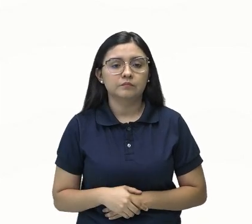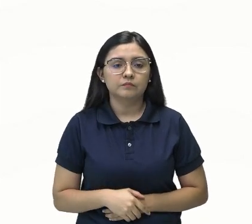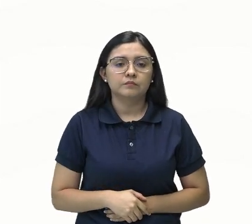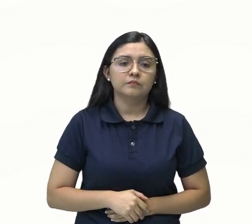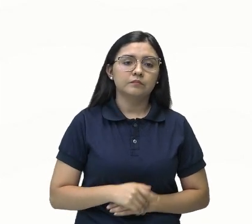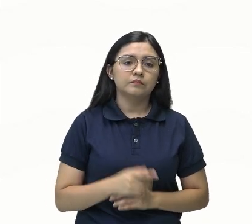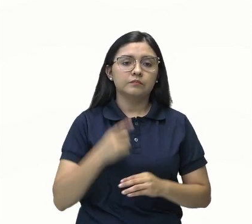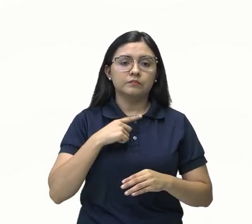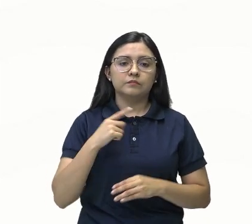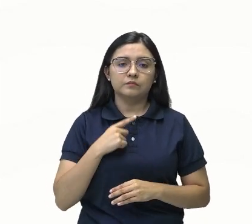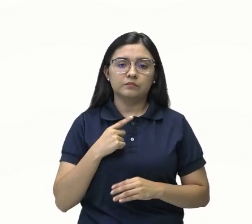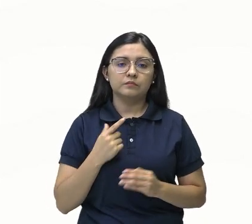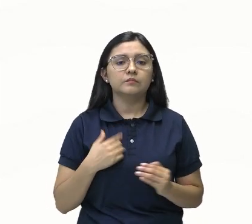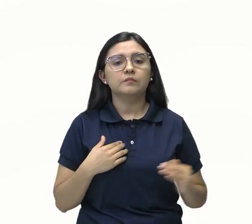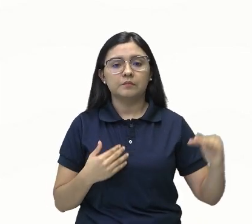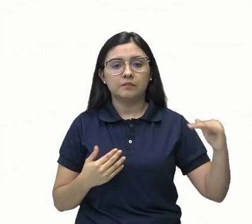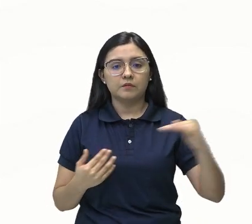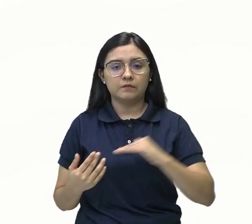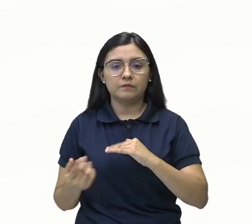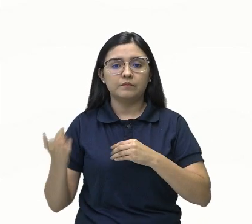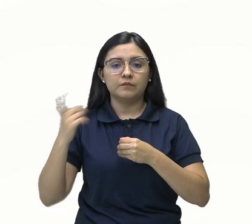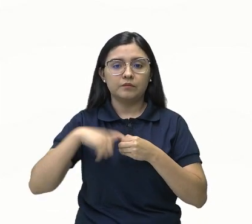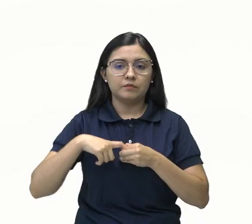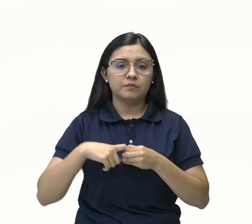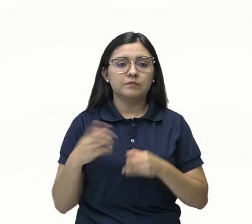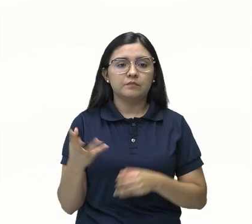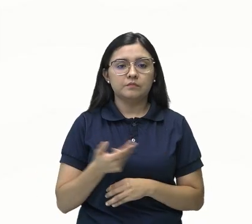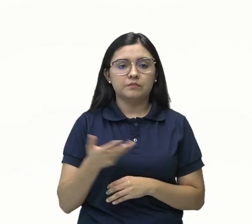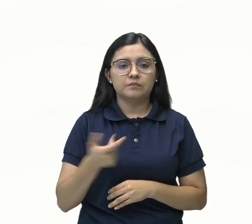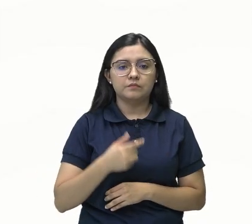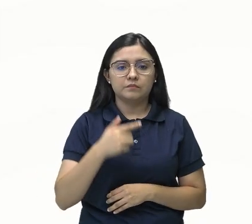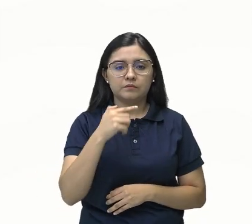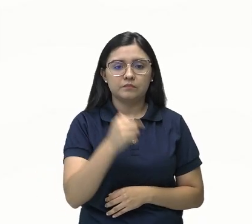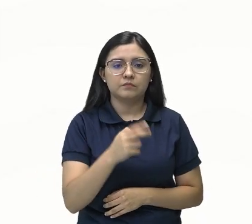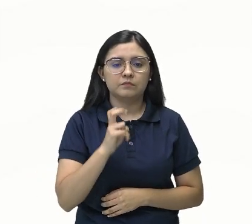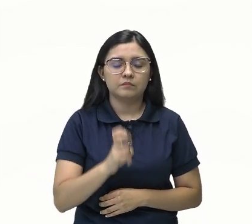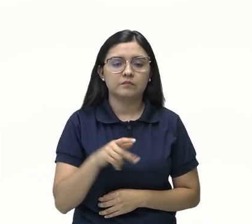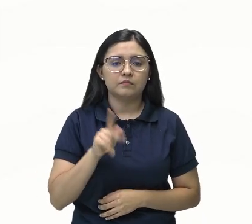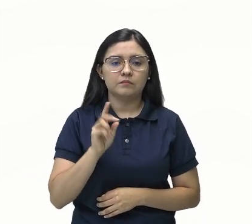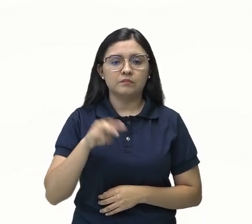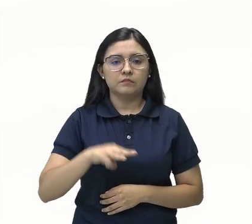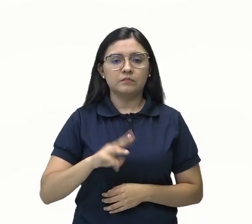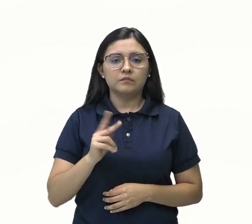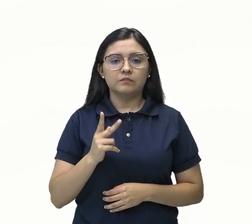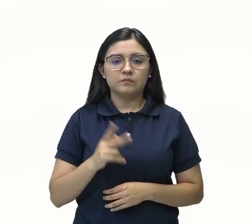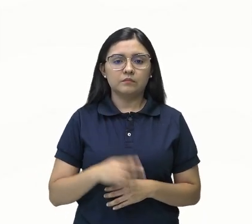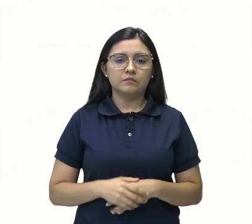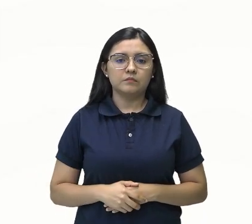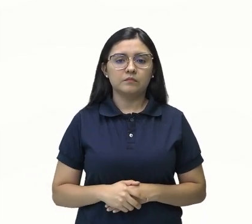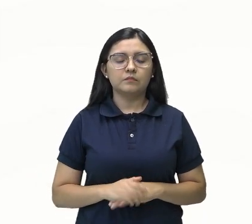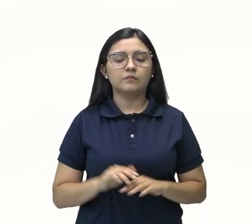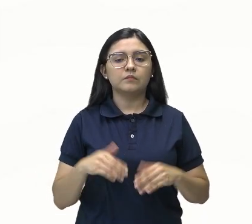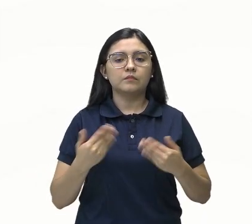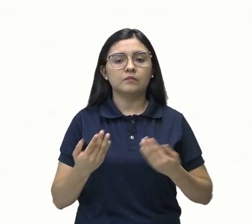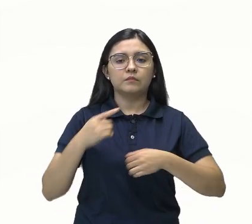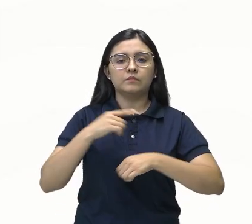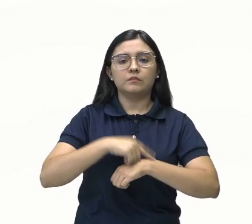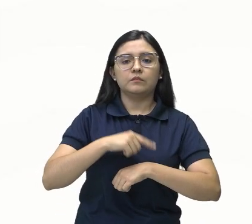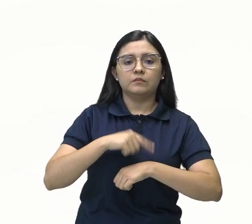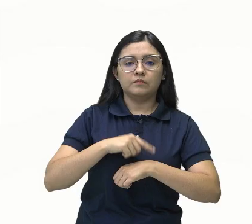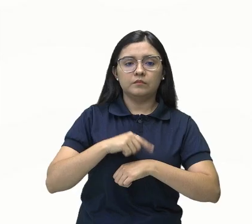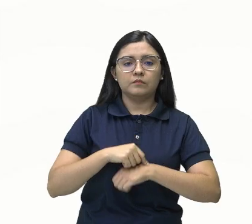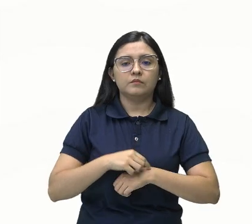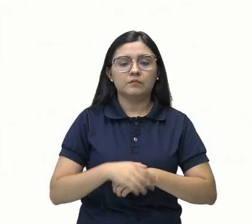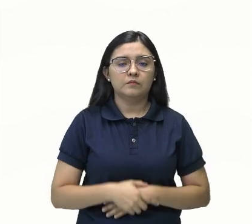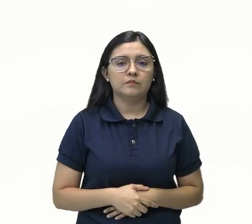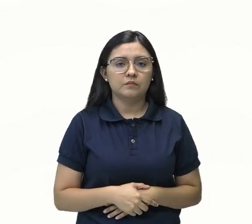feita a uma velocidade constante de 75 km por hora. Qual é o tempo de